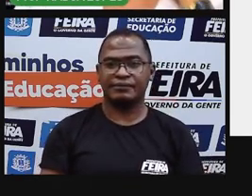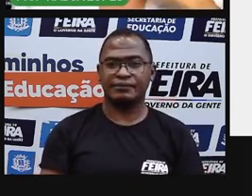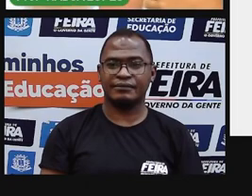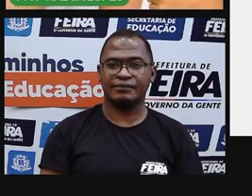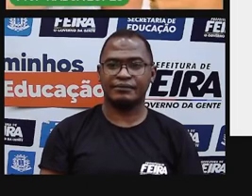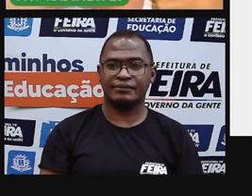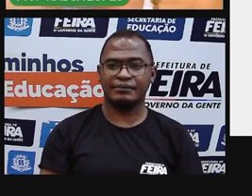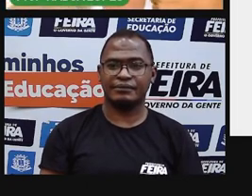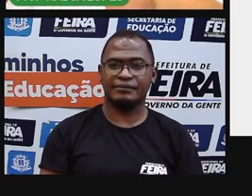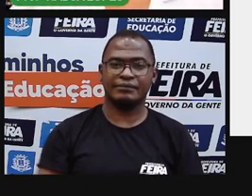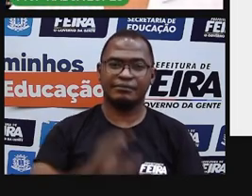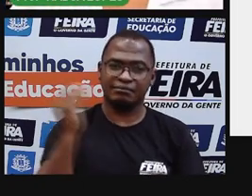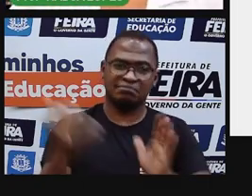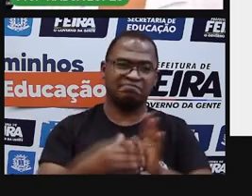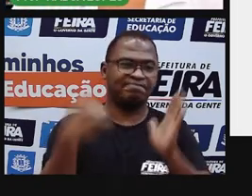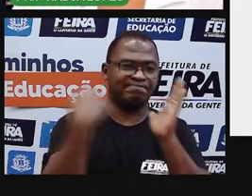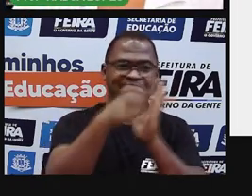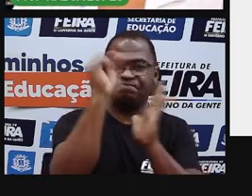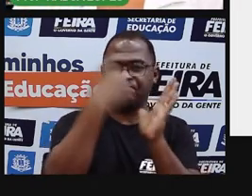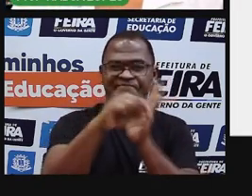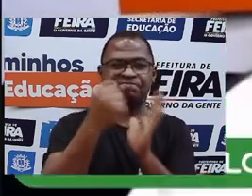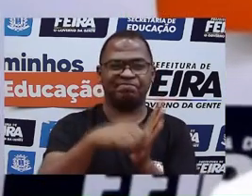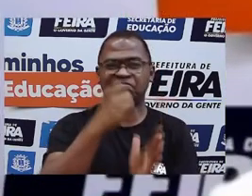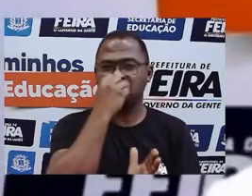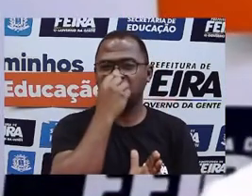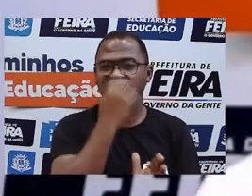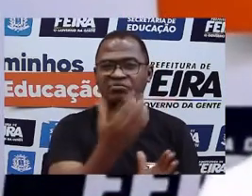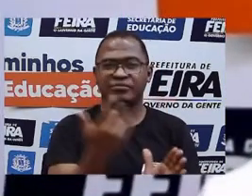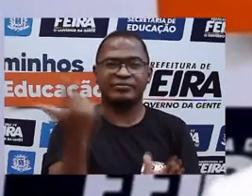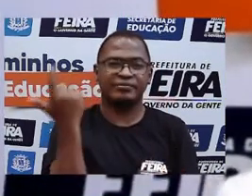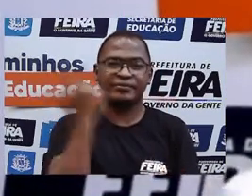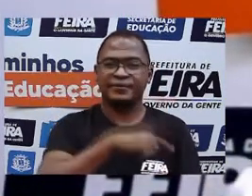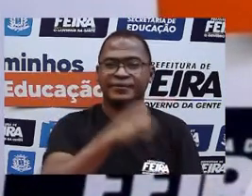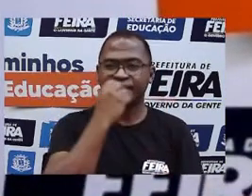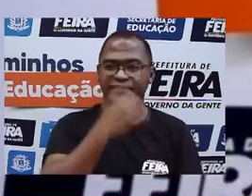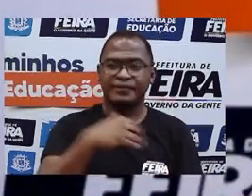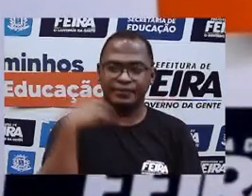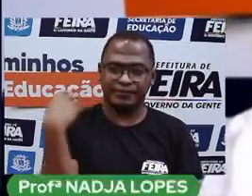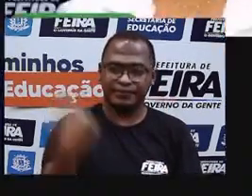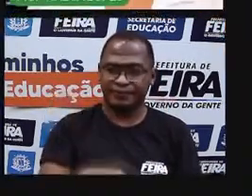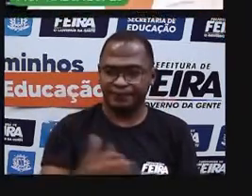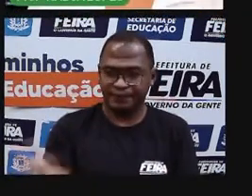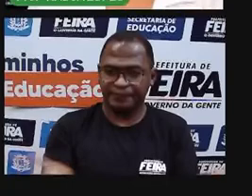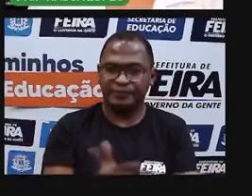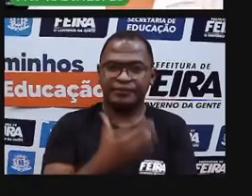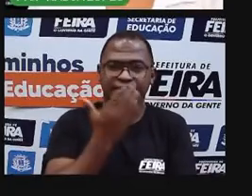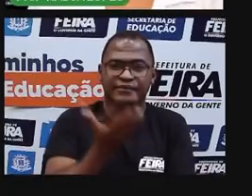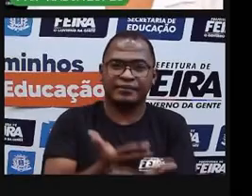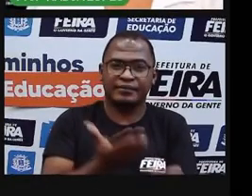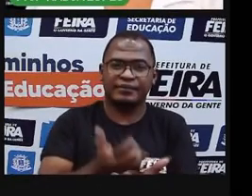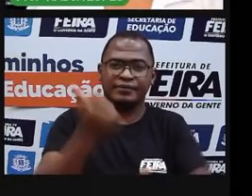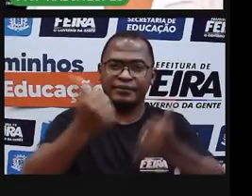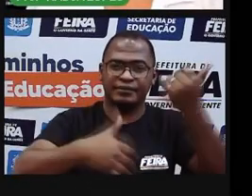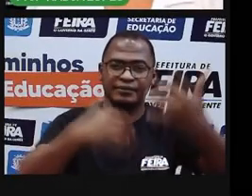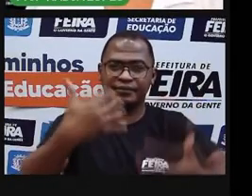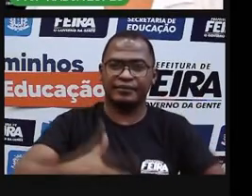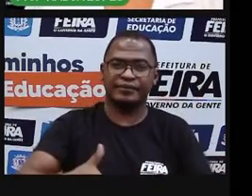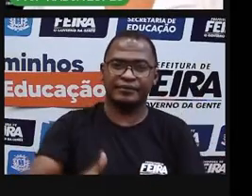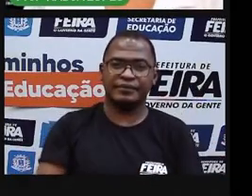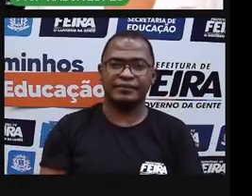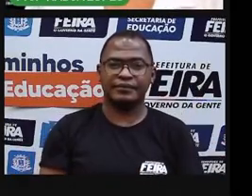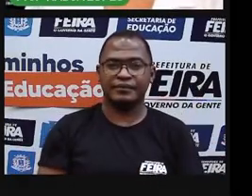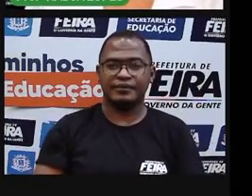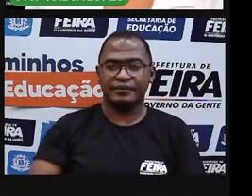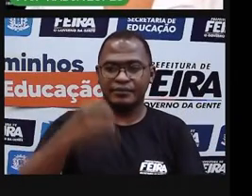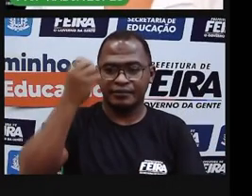tão todas e vamos lá vamos voltar para matar aula só